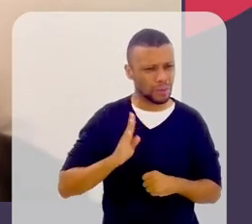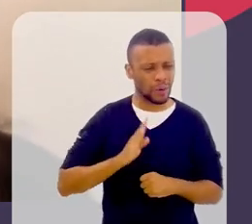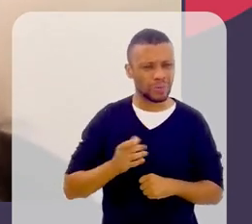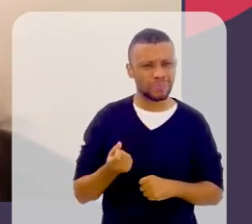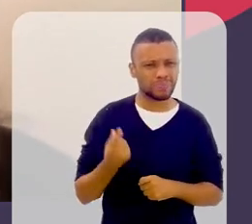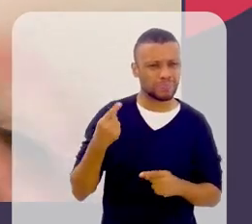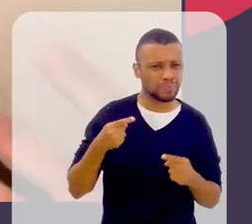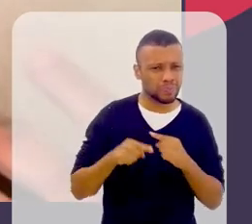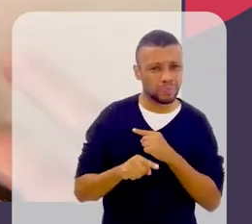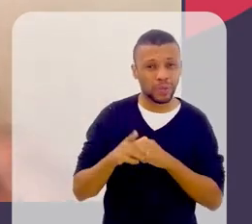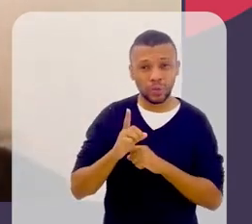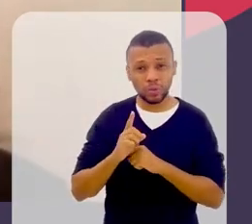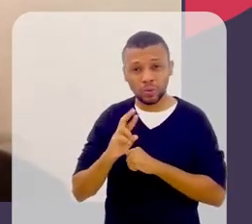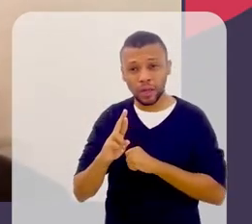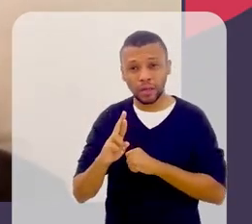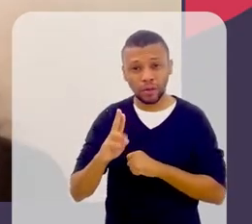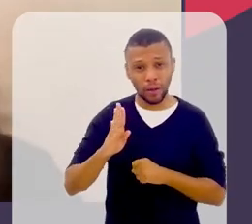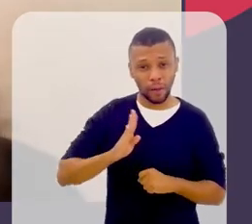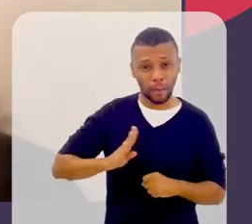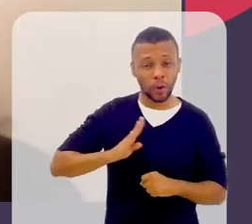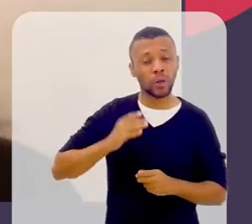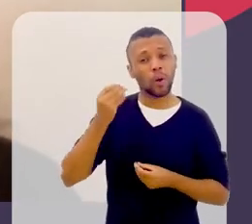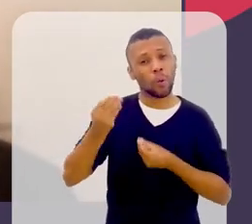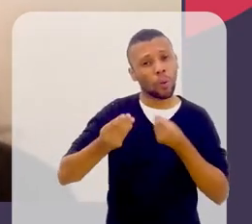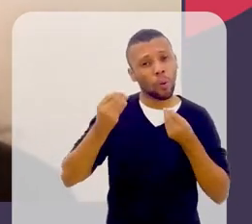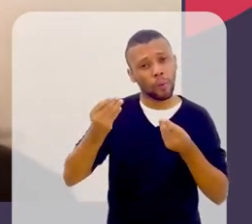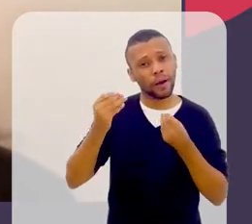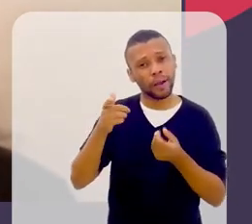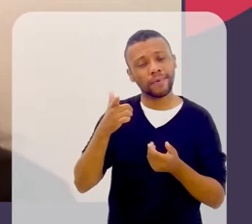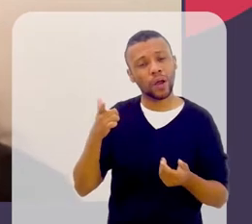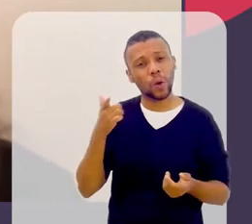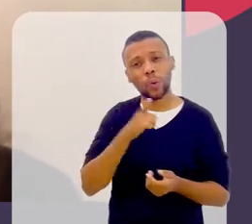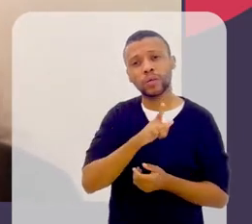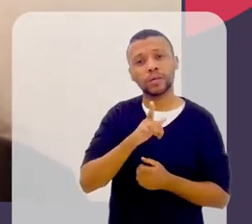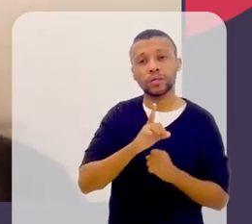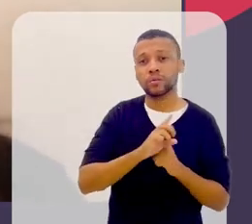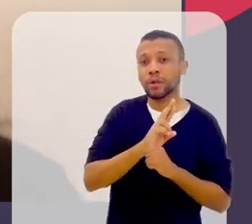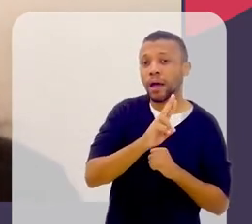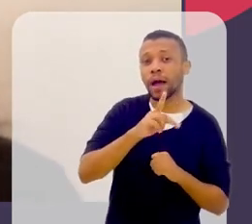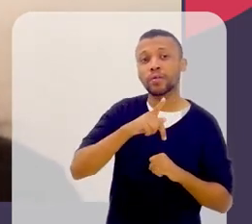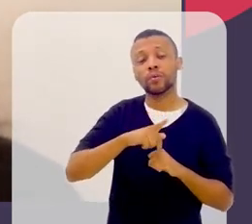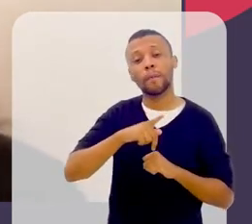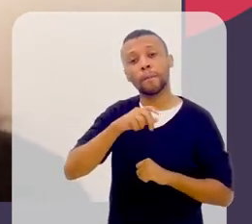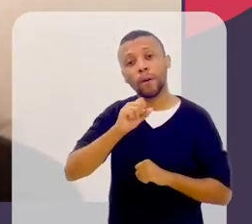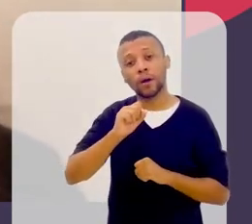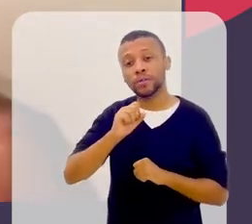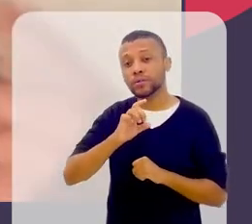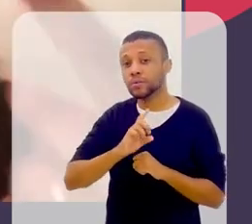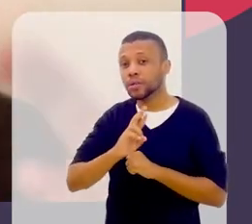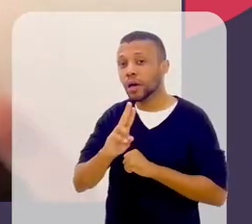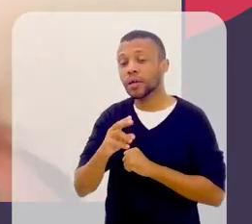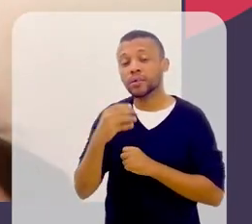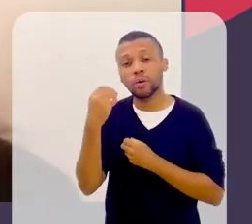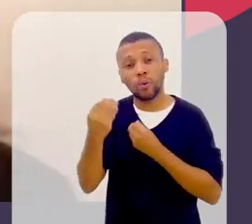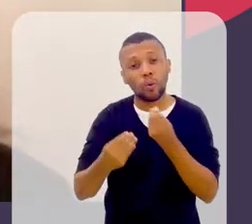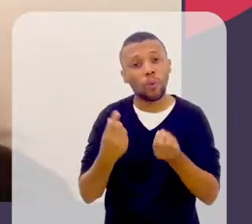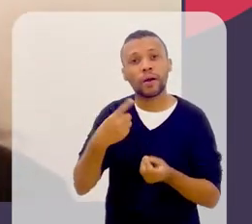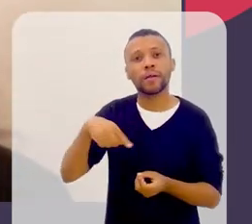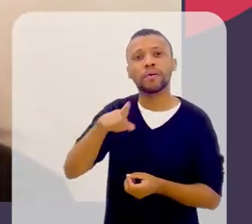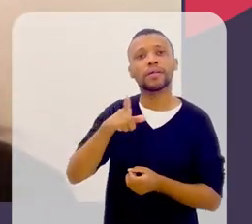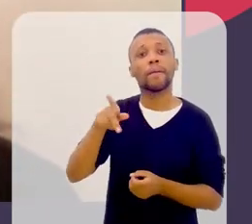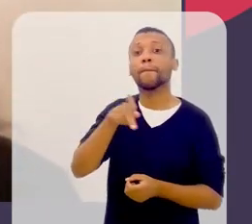vai fazer um mestrado sem bolsa? Ela vai fazer um doutorado? Como é que ela vai chegar no doutorado? Como é que ela vai chegar no pós-doutorado? Como é que ela vai chegar a ser